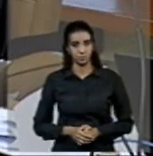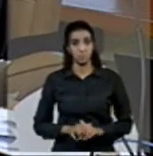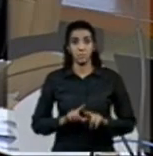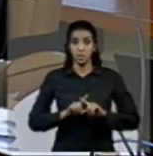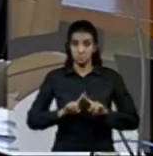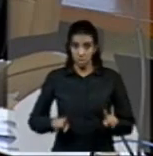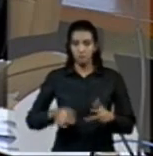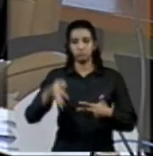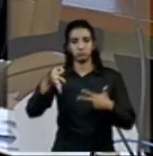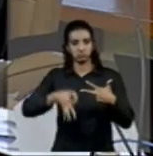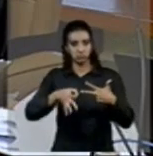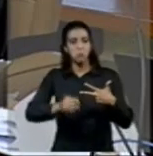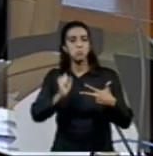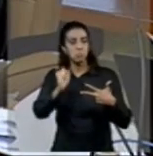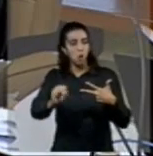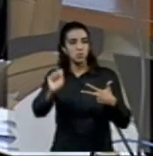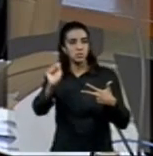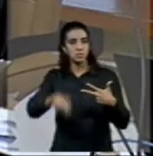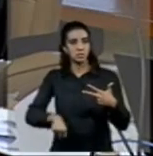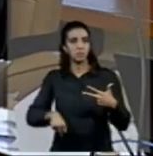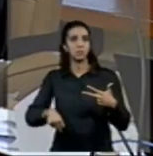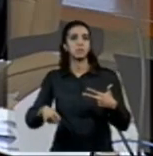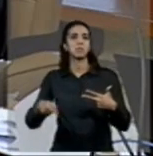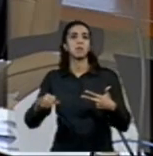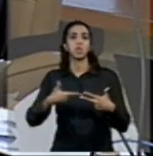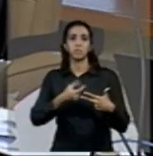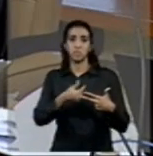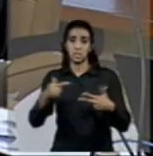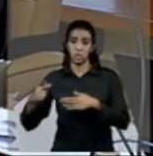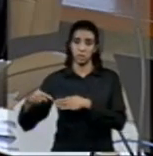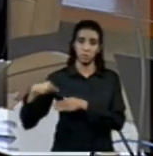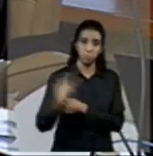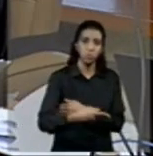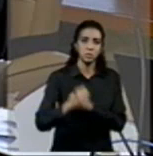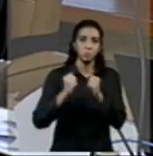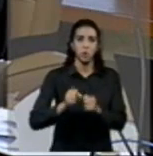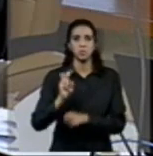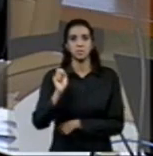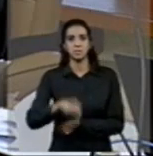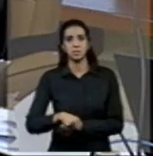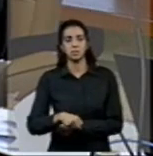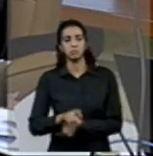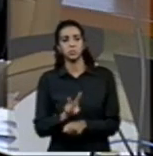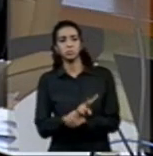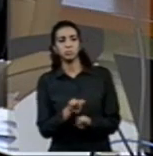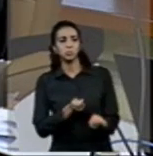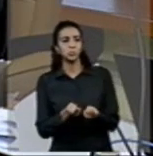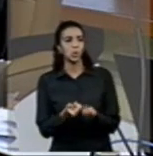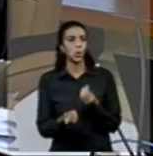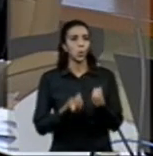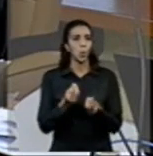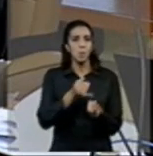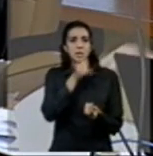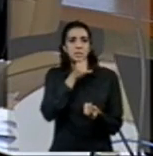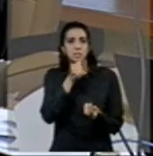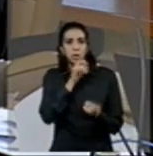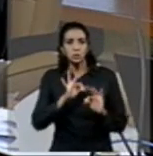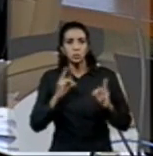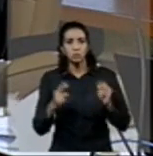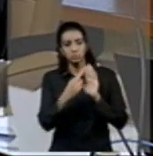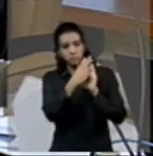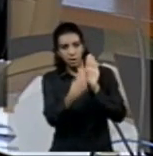do Poder Judiciário, posteriormente, no controle de consolidade dos diplomas